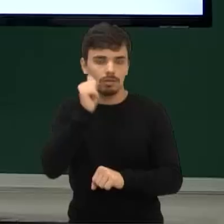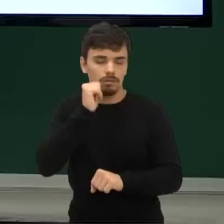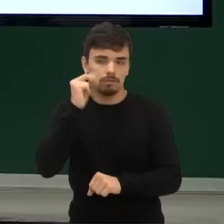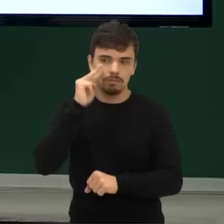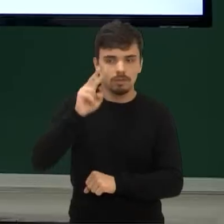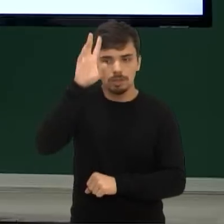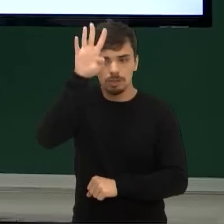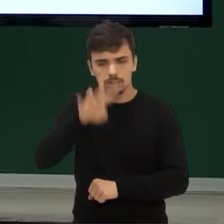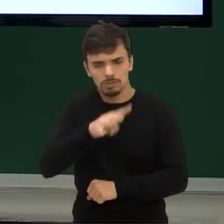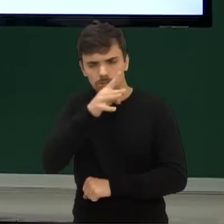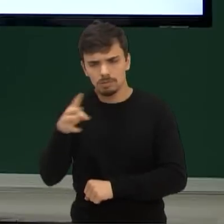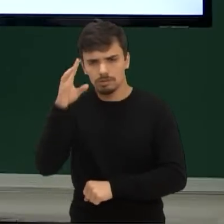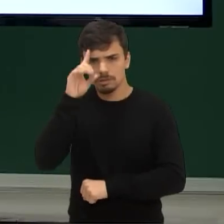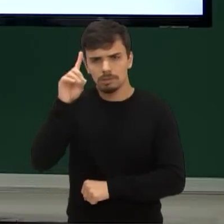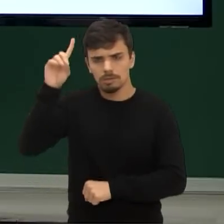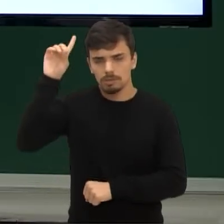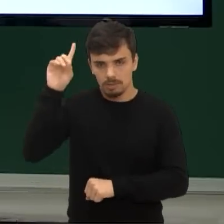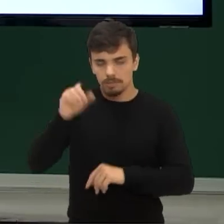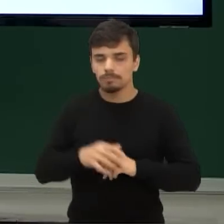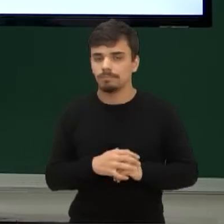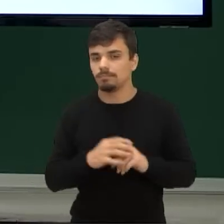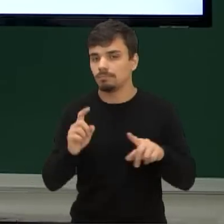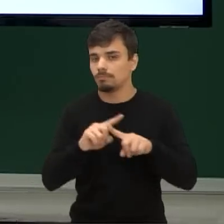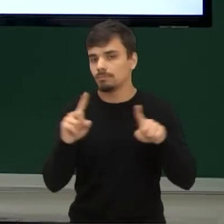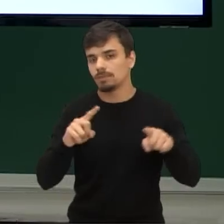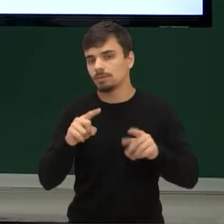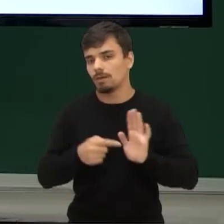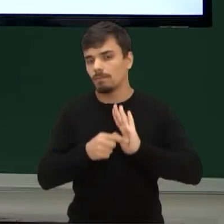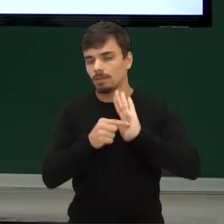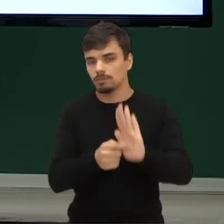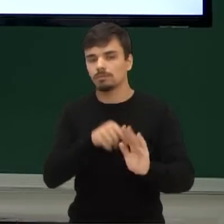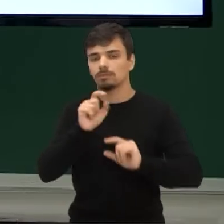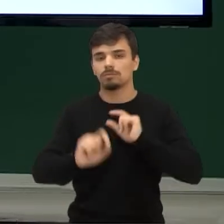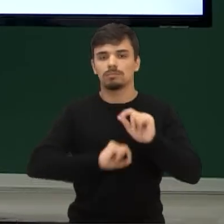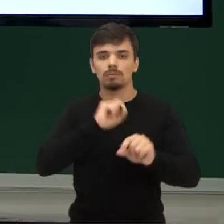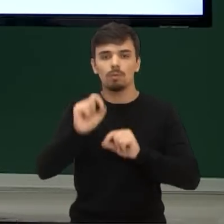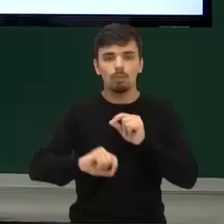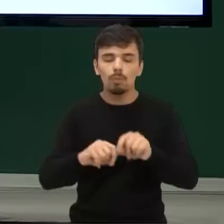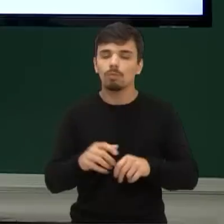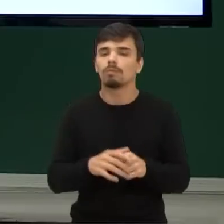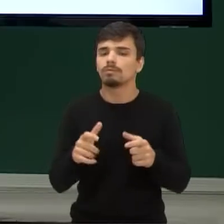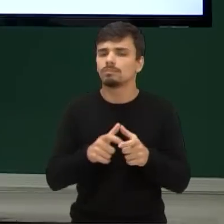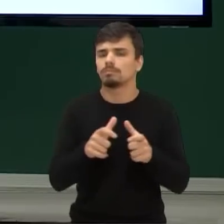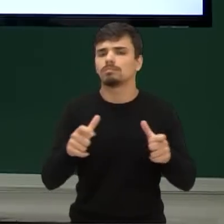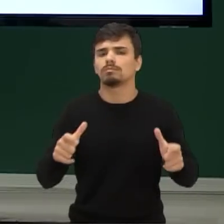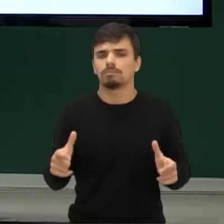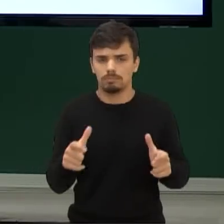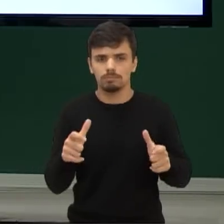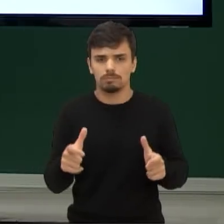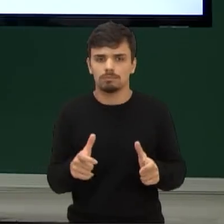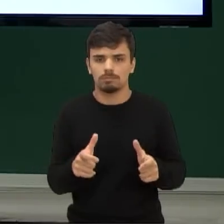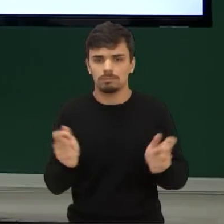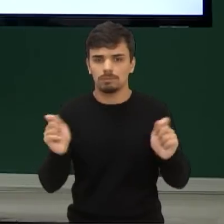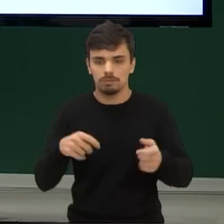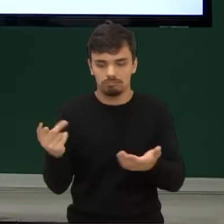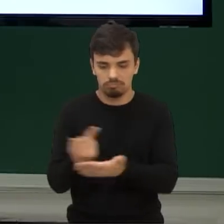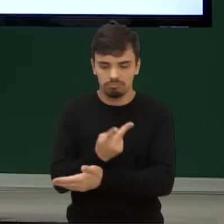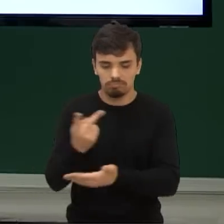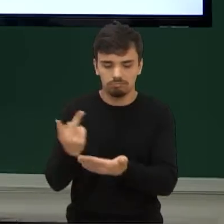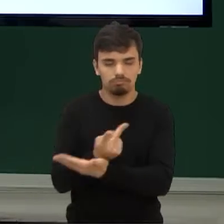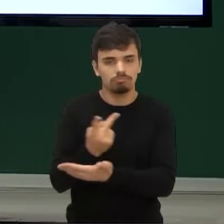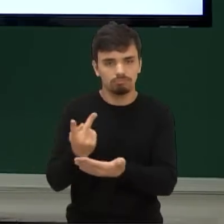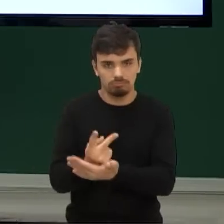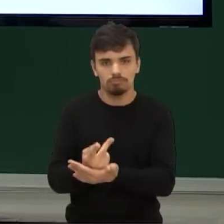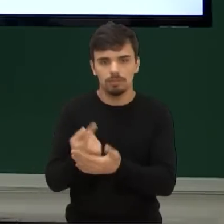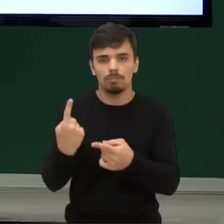data ali que ela vai ovular. Mas eles apresentam uma grande chance de falha, porque